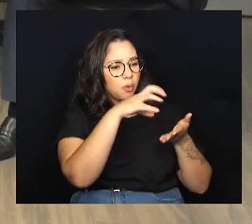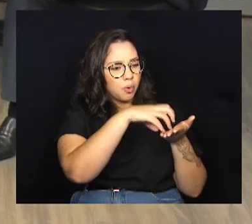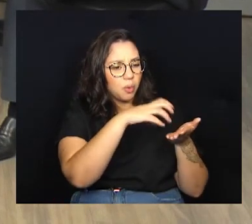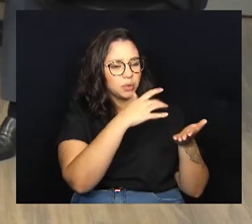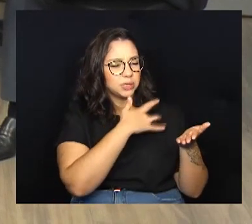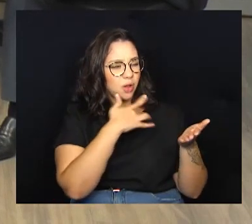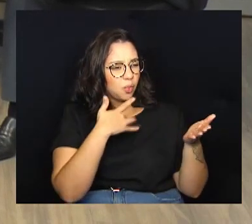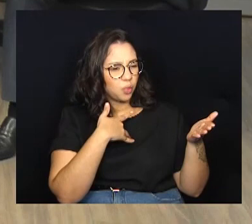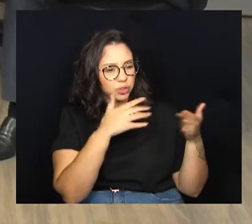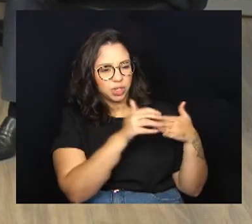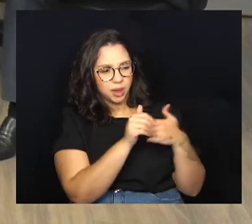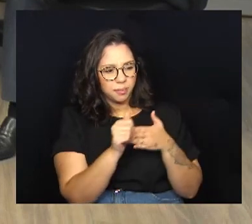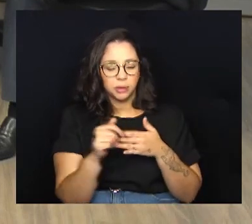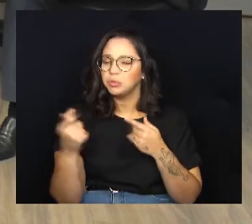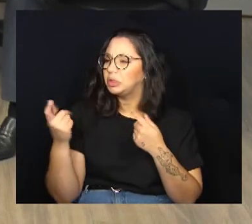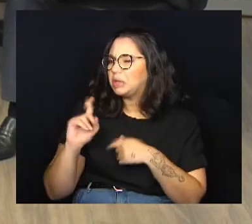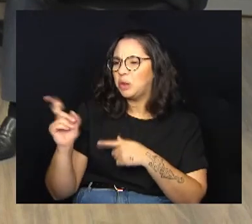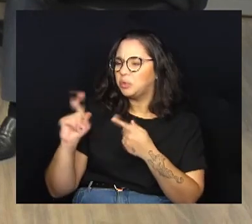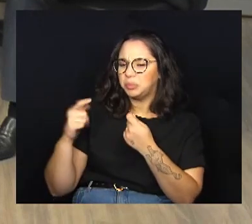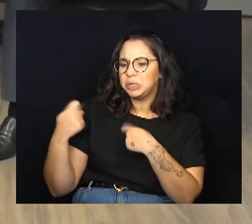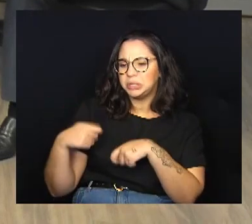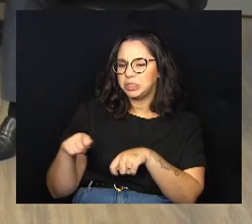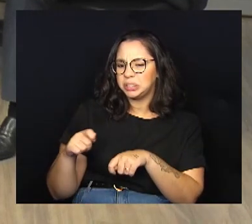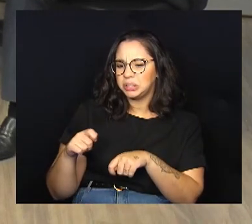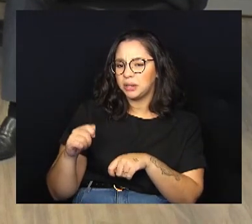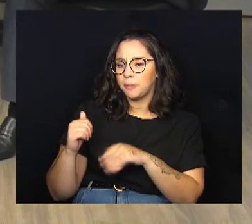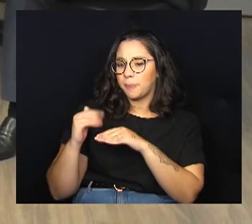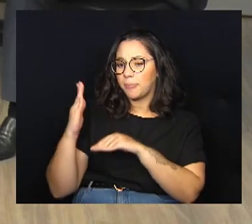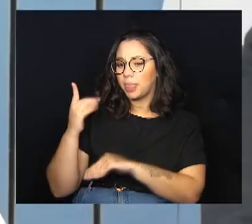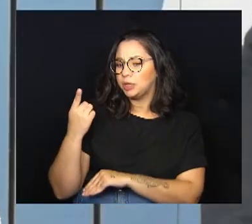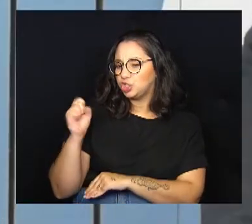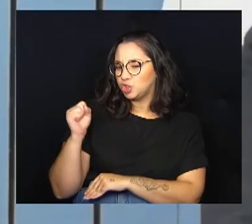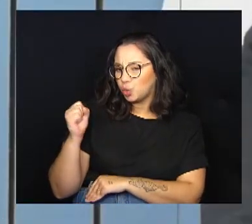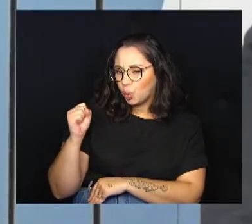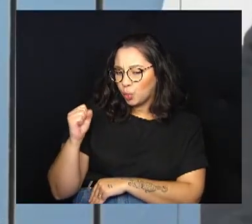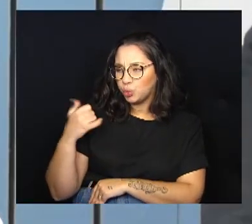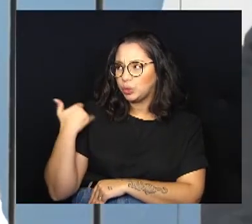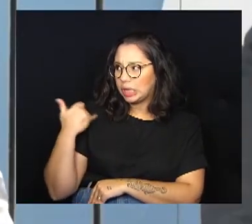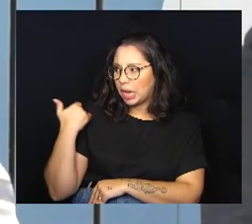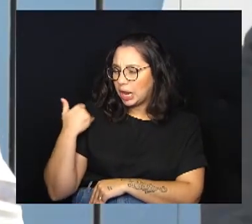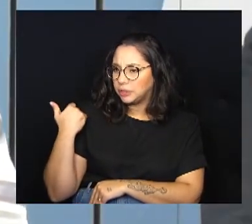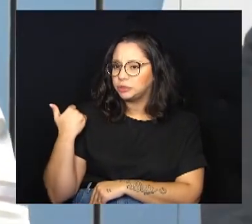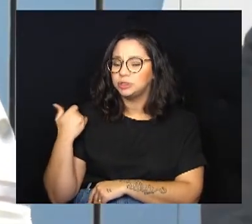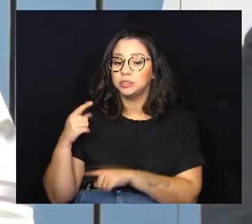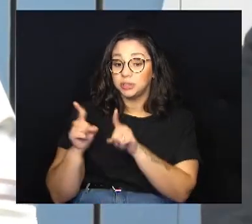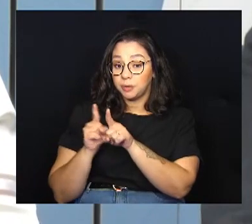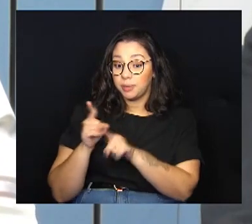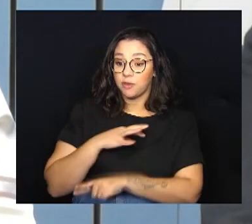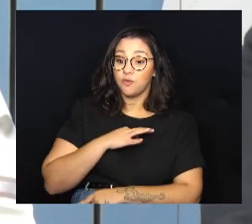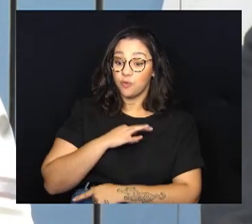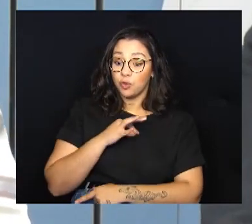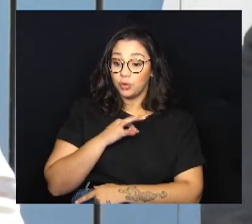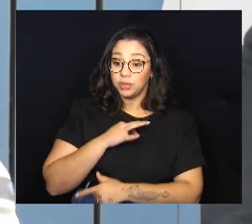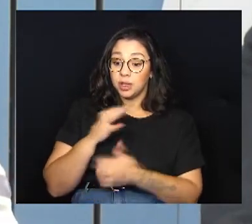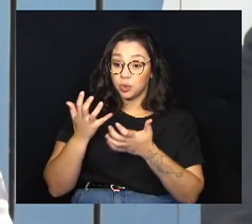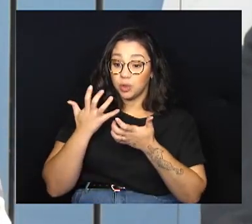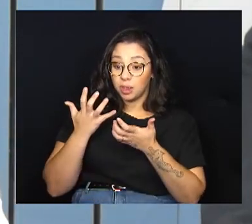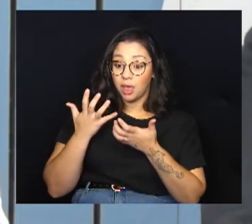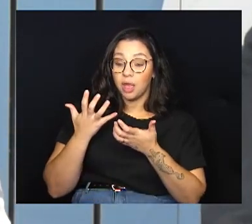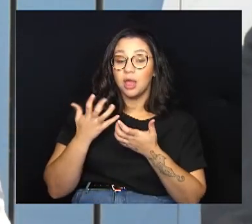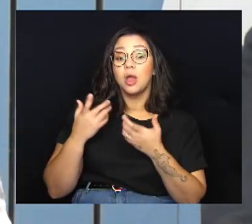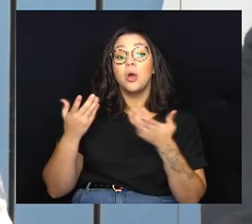ali 3, 4 meses do tratamento e aí passa a ser voluntário. A pessoa tem que voltar a ter discernimento. Você precisa saber se ela não tem